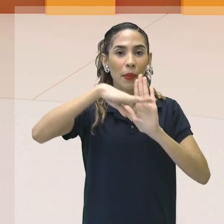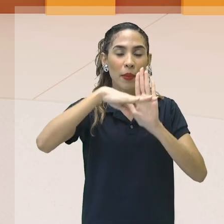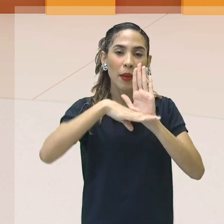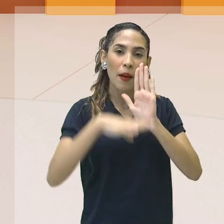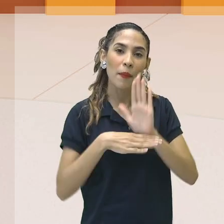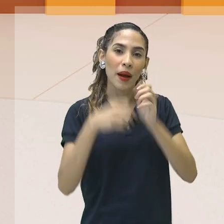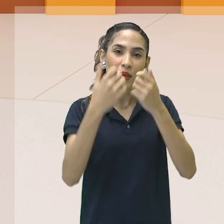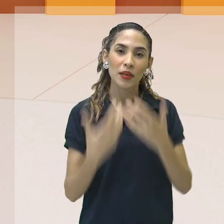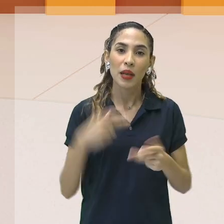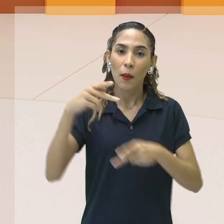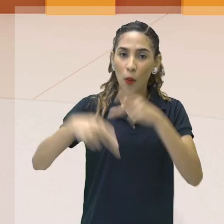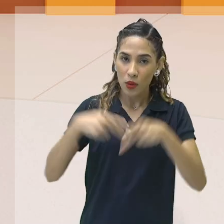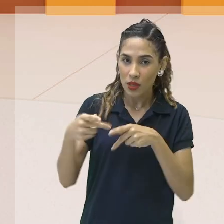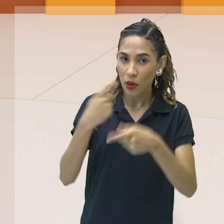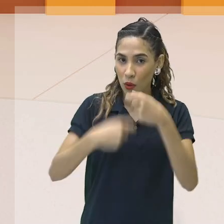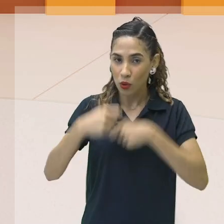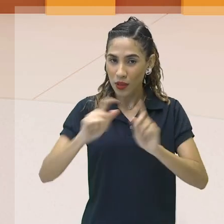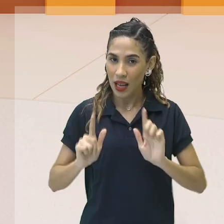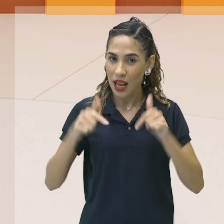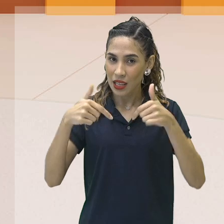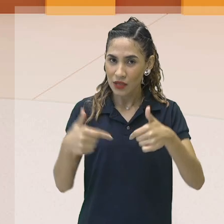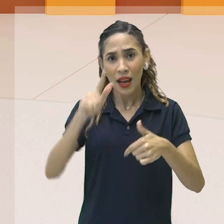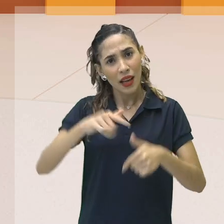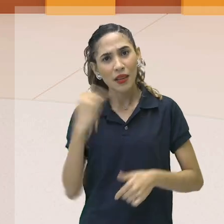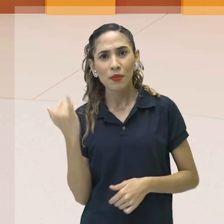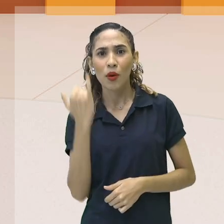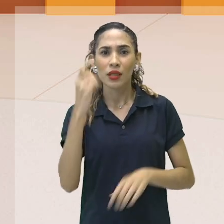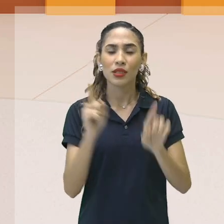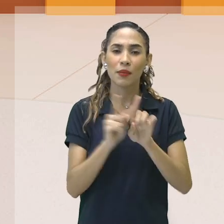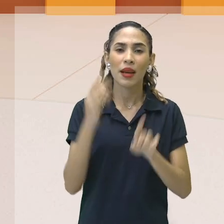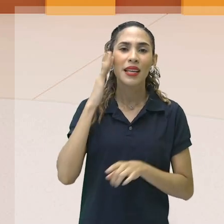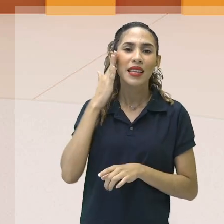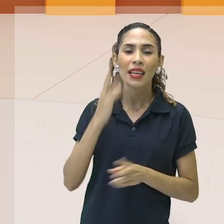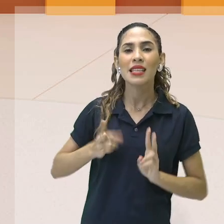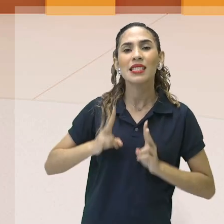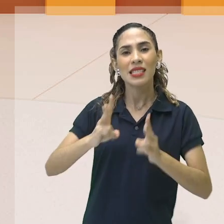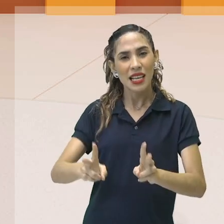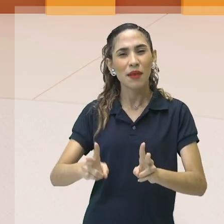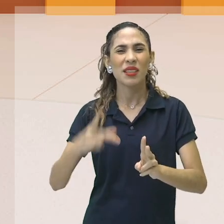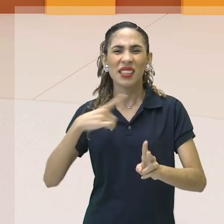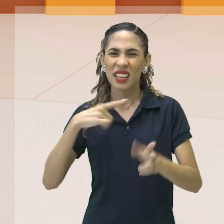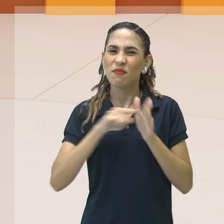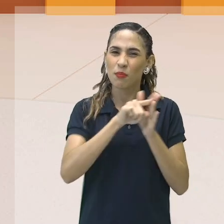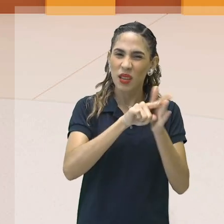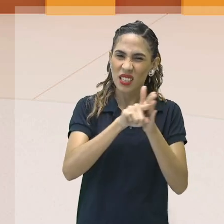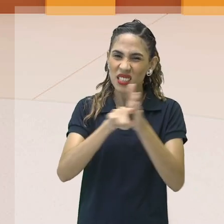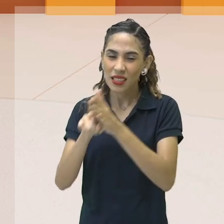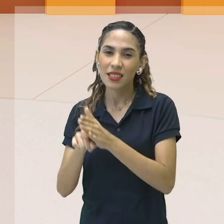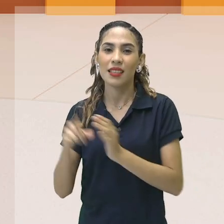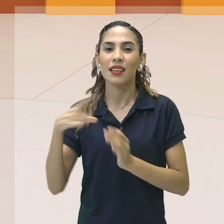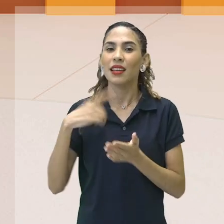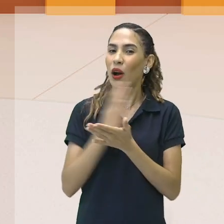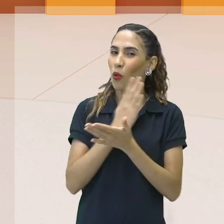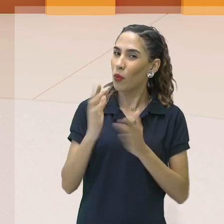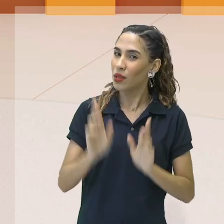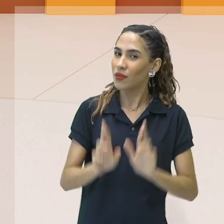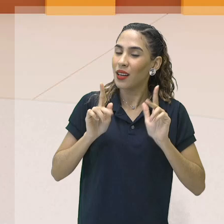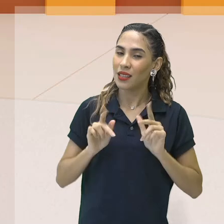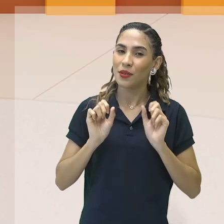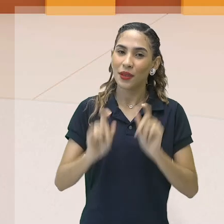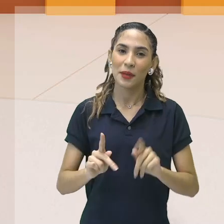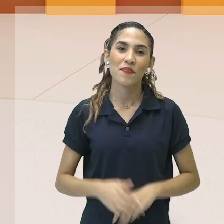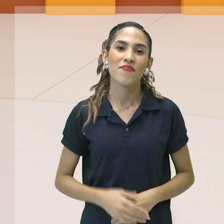de população economicamente ativa, que é importante da gente entender, sempre aparece nas pesquisas, né? Tem algumas diferenciações, tá, gente? Vamos